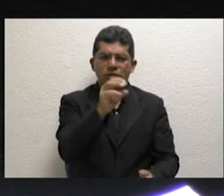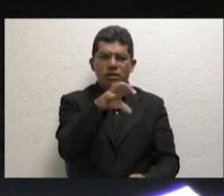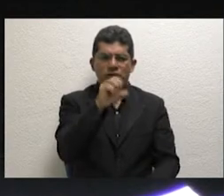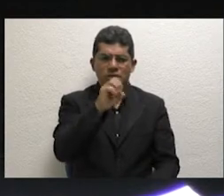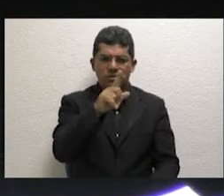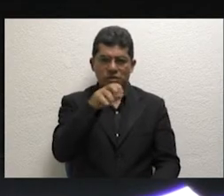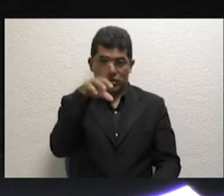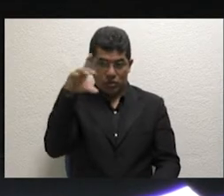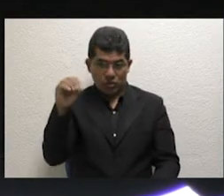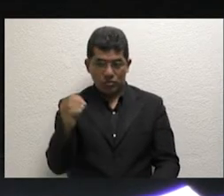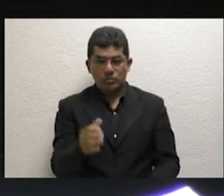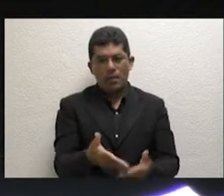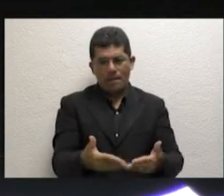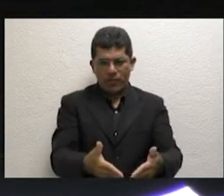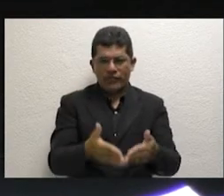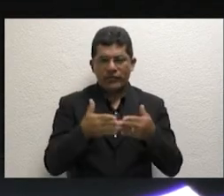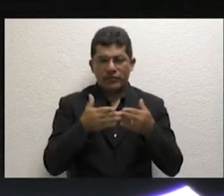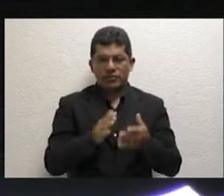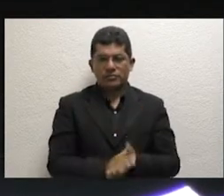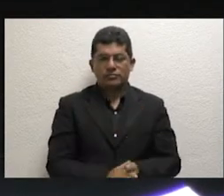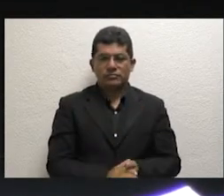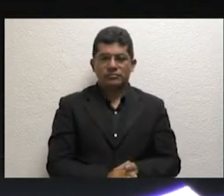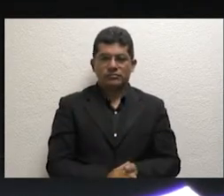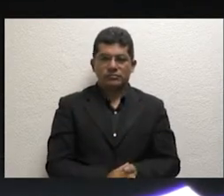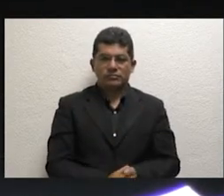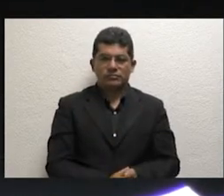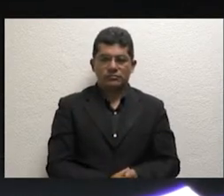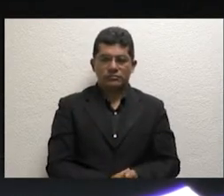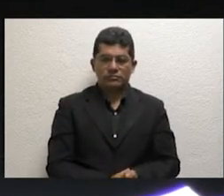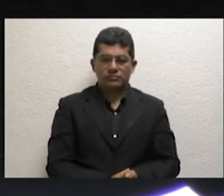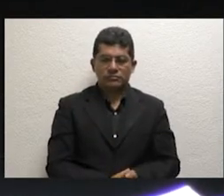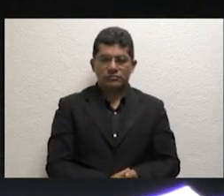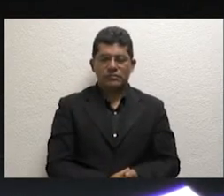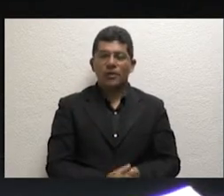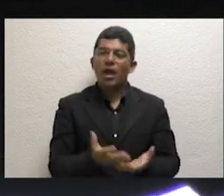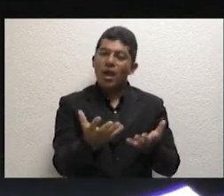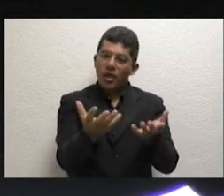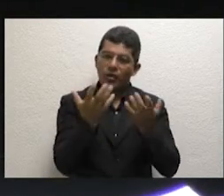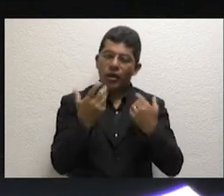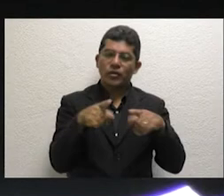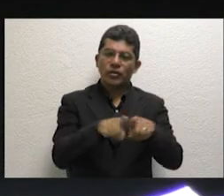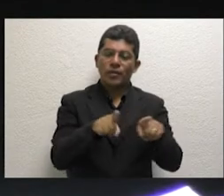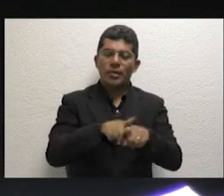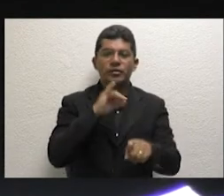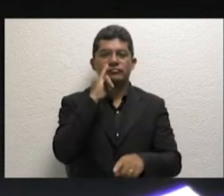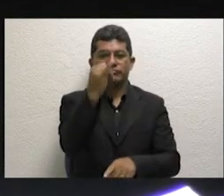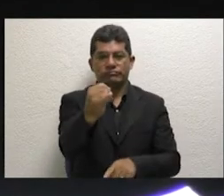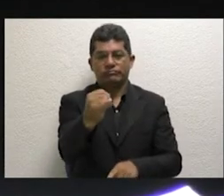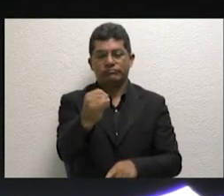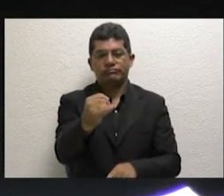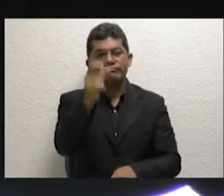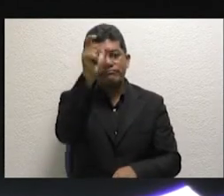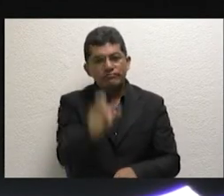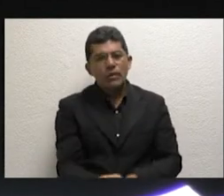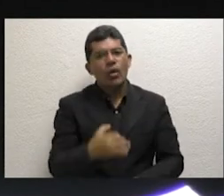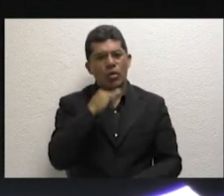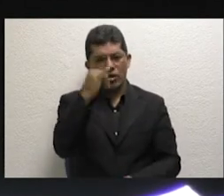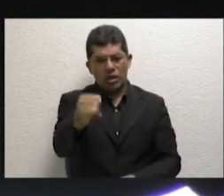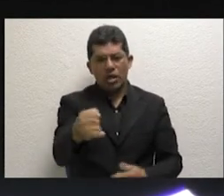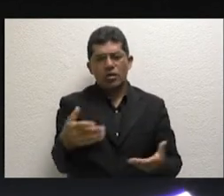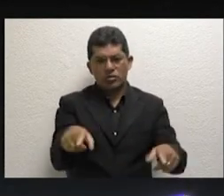finalizar por favor então presidente eu quero me colocar me colocar à